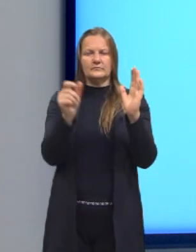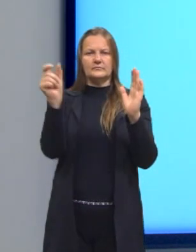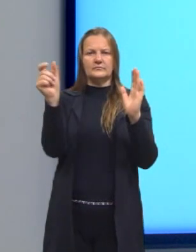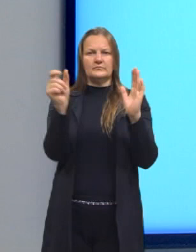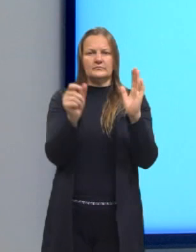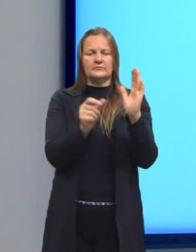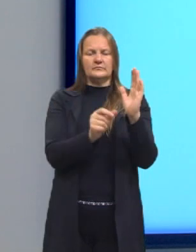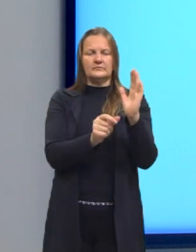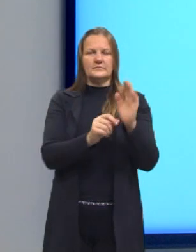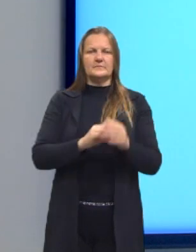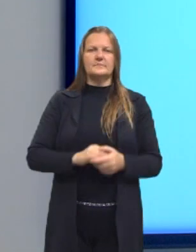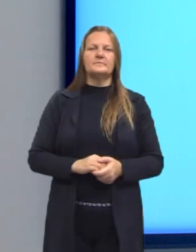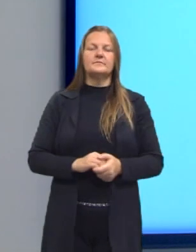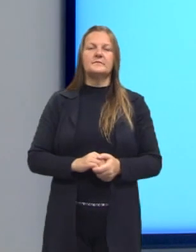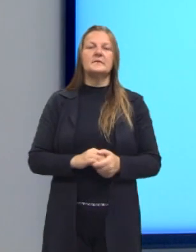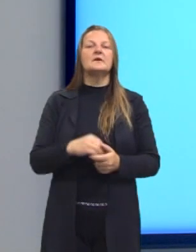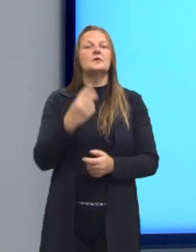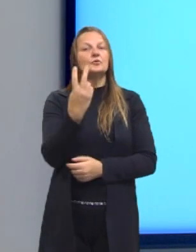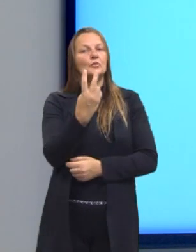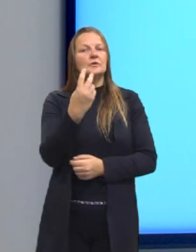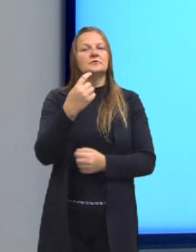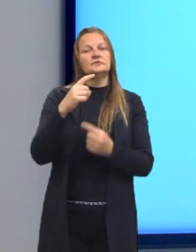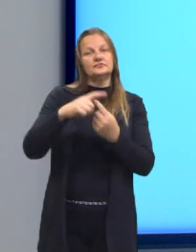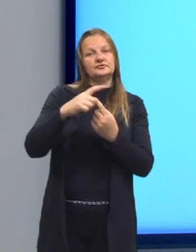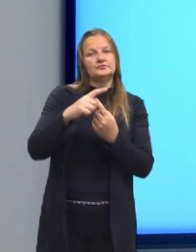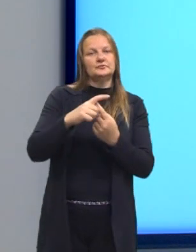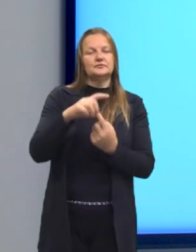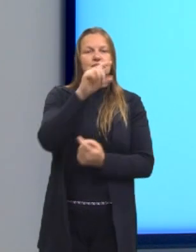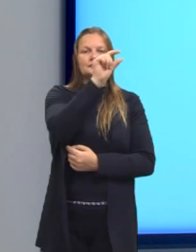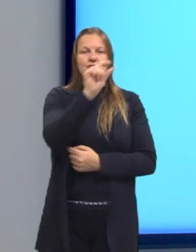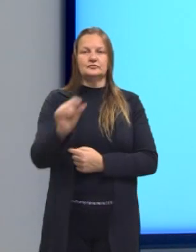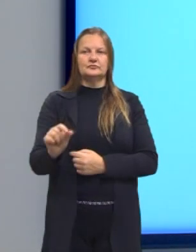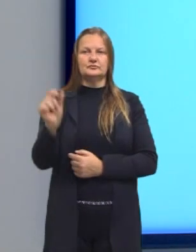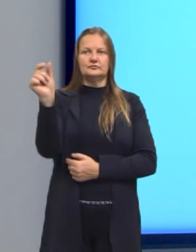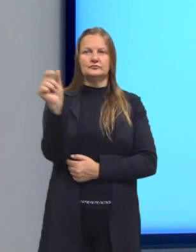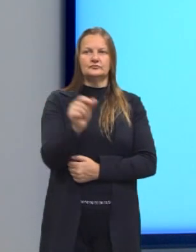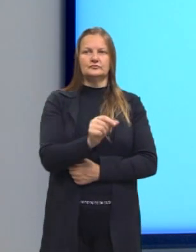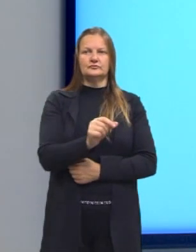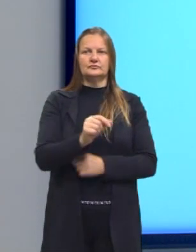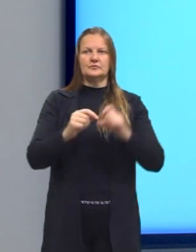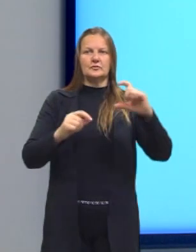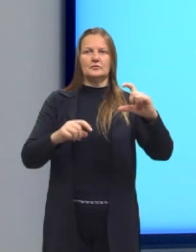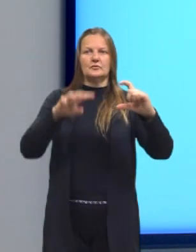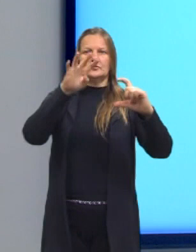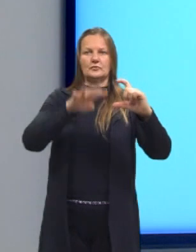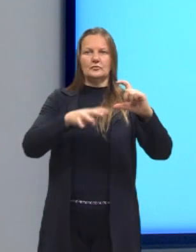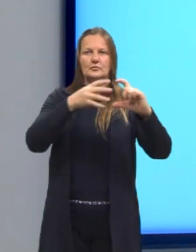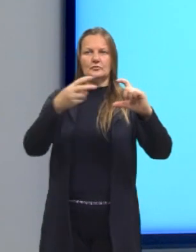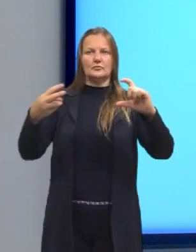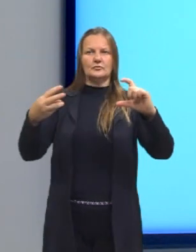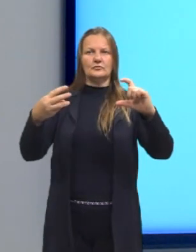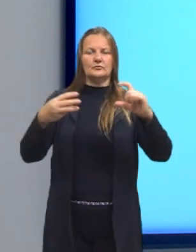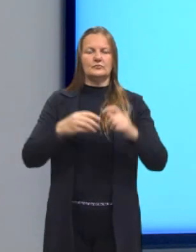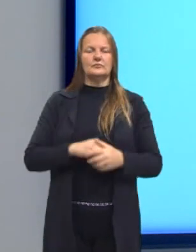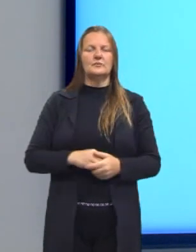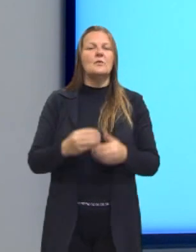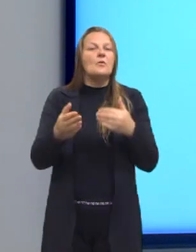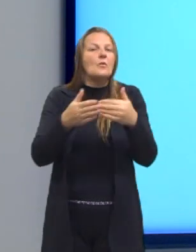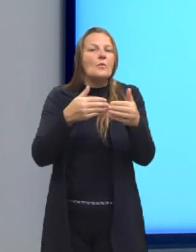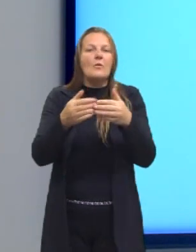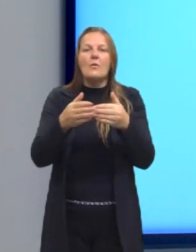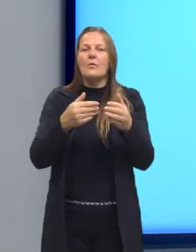esquerda então seriam as duas diagonais da nossa matriz quadrada ela serve para qualquer